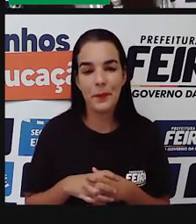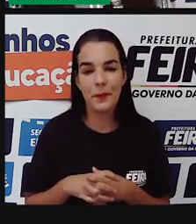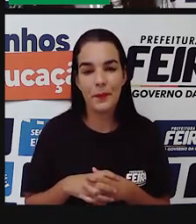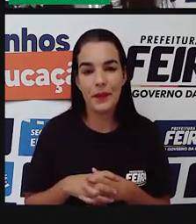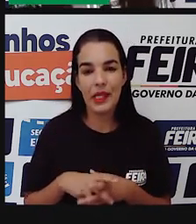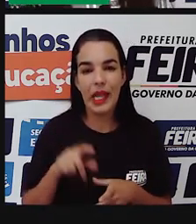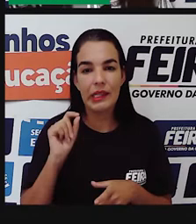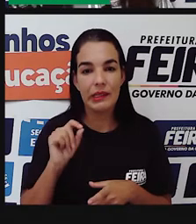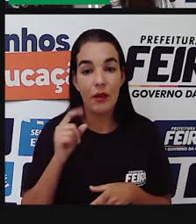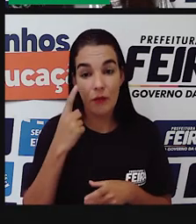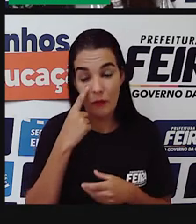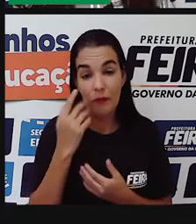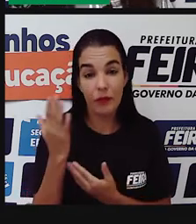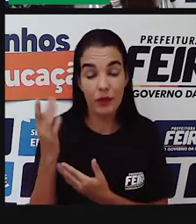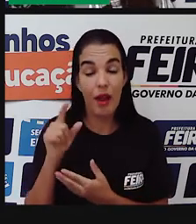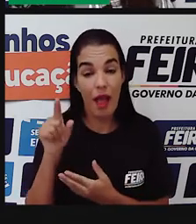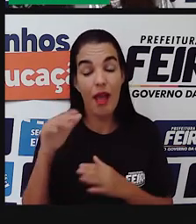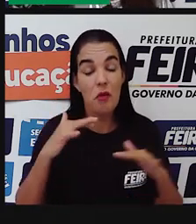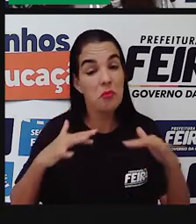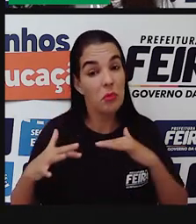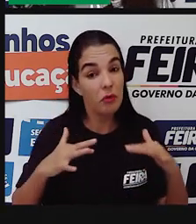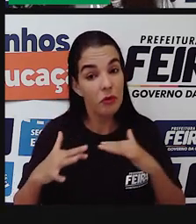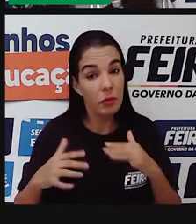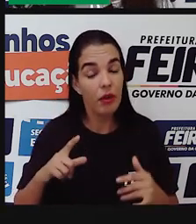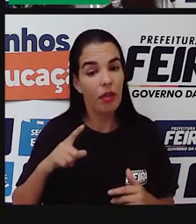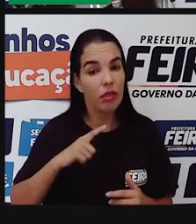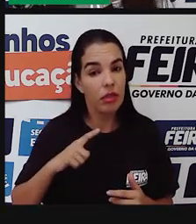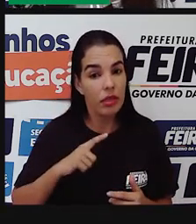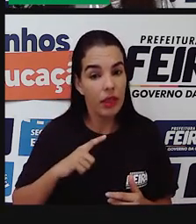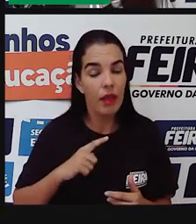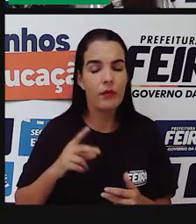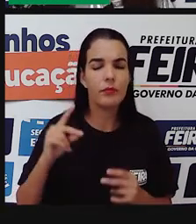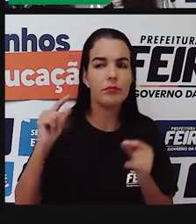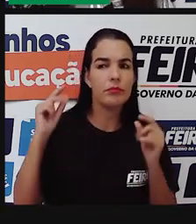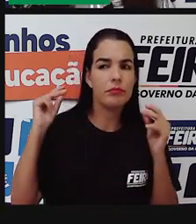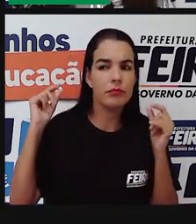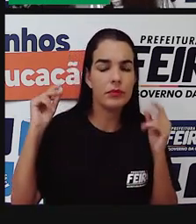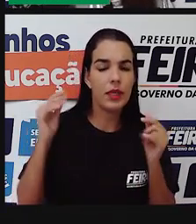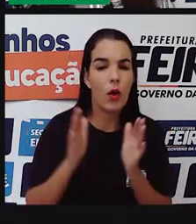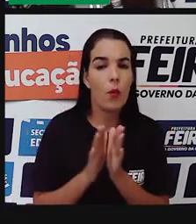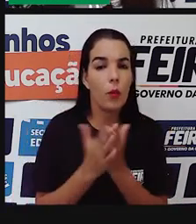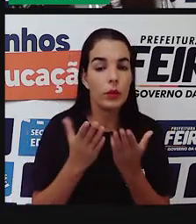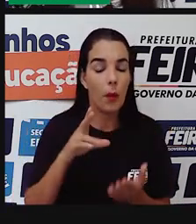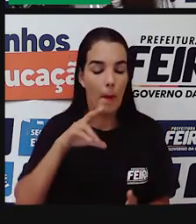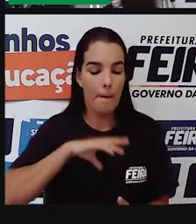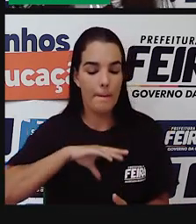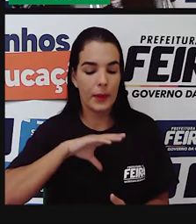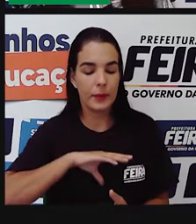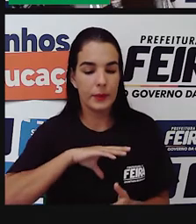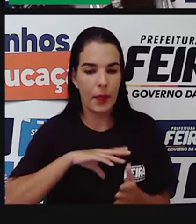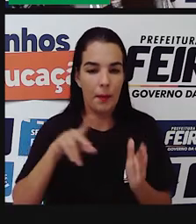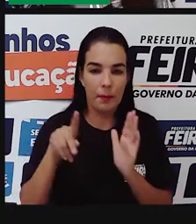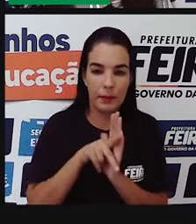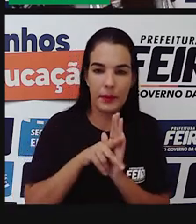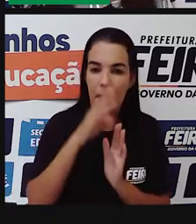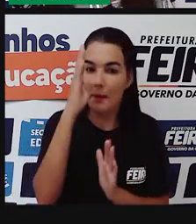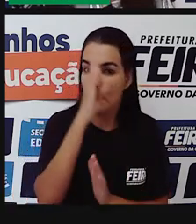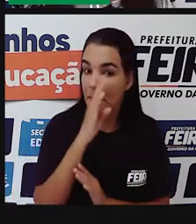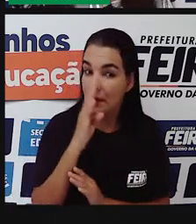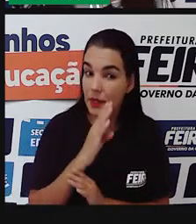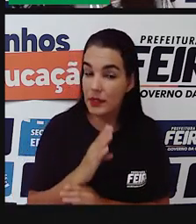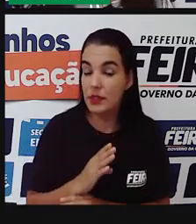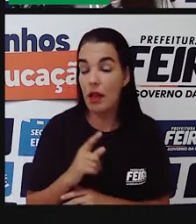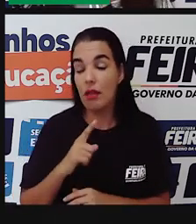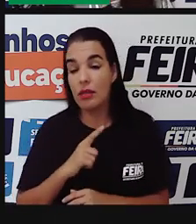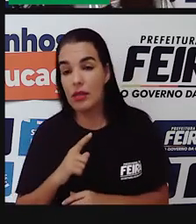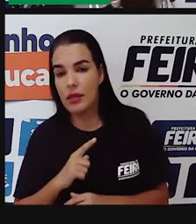essas foram revoltas, né, que ocorreram aí no Brasil colonial, onde algumas dessas revoltas eram nativistas